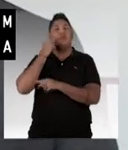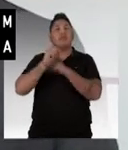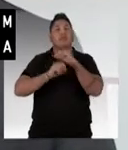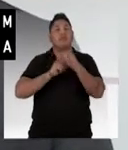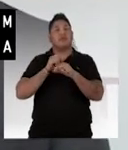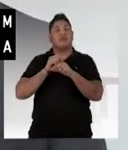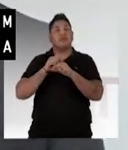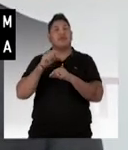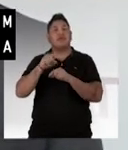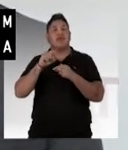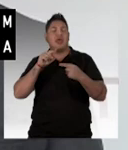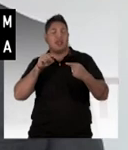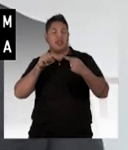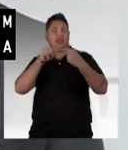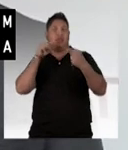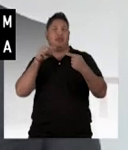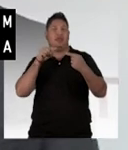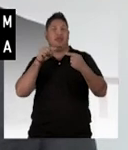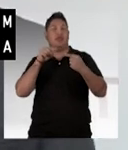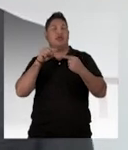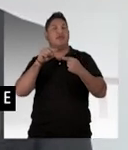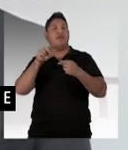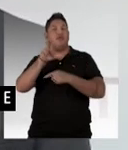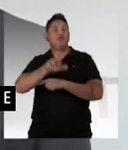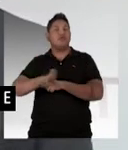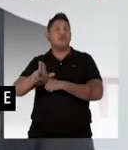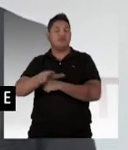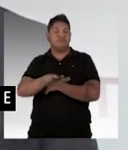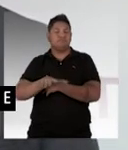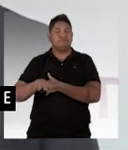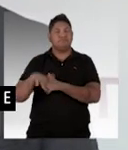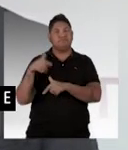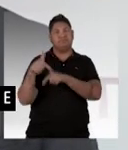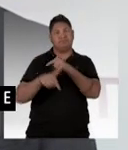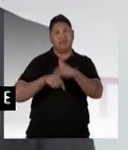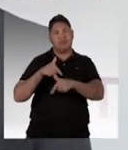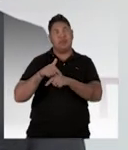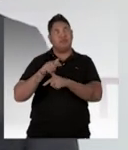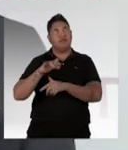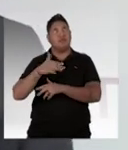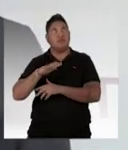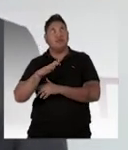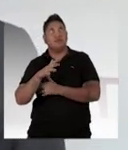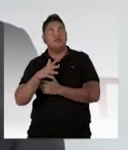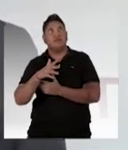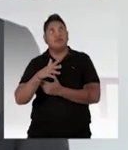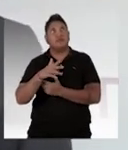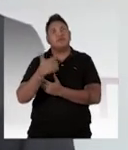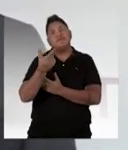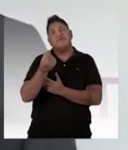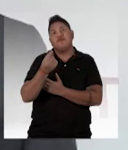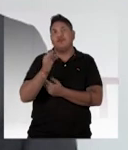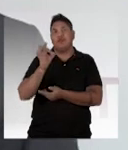comum é aquela relacionada ao meio ambiente de trabalho, que hoje corresponde a mais ou